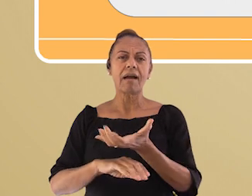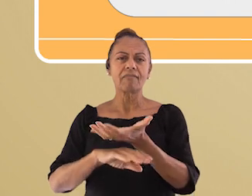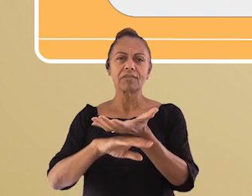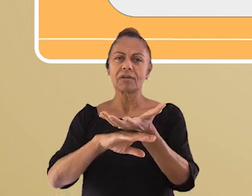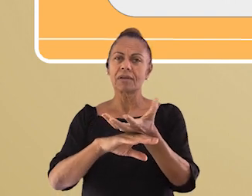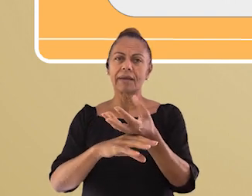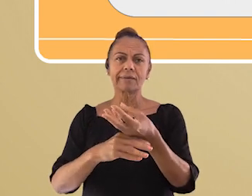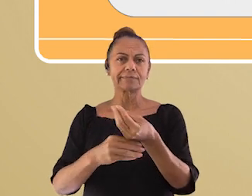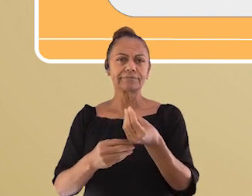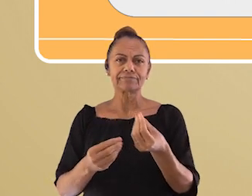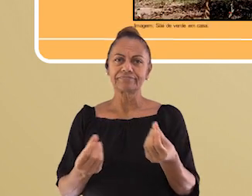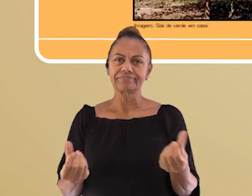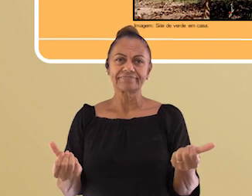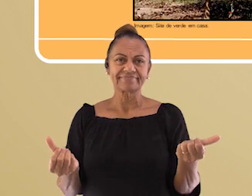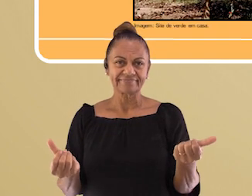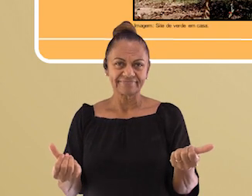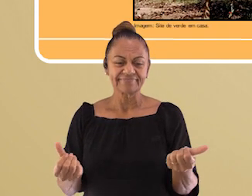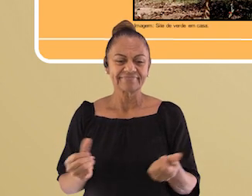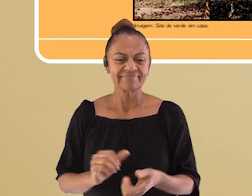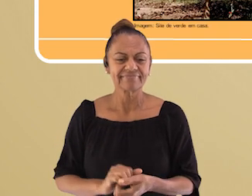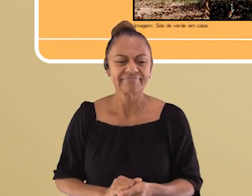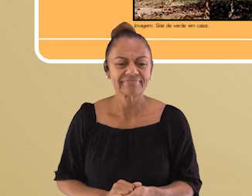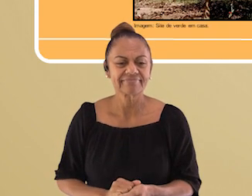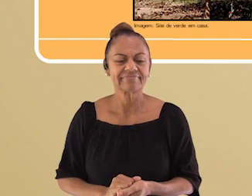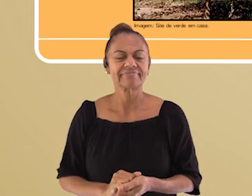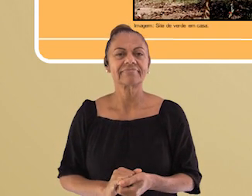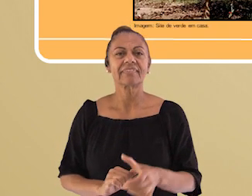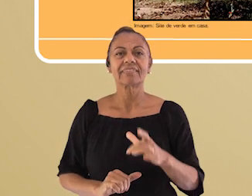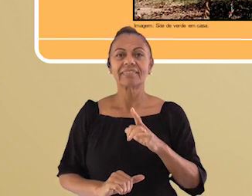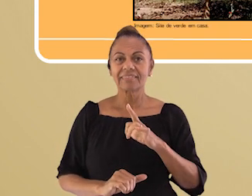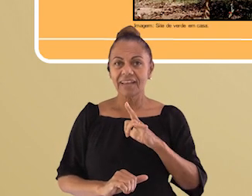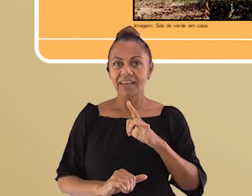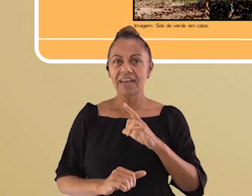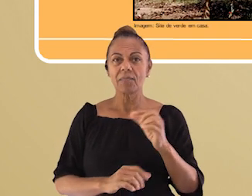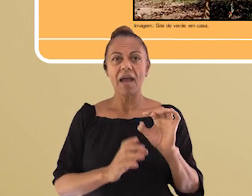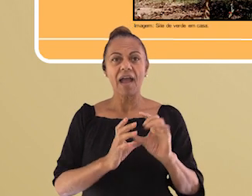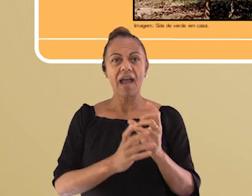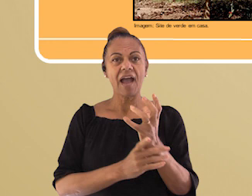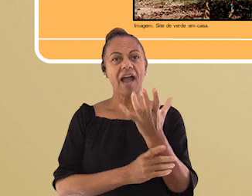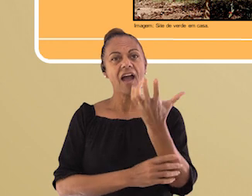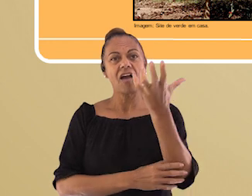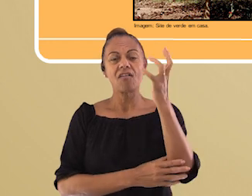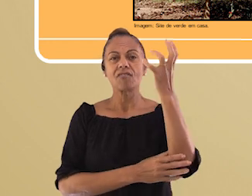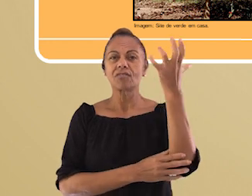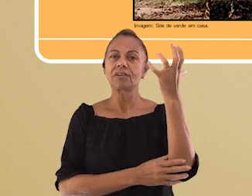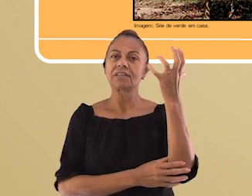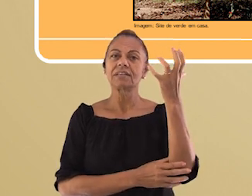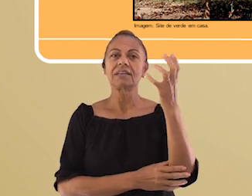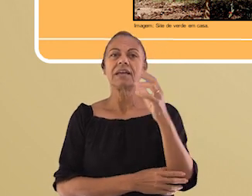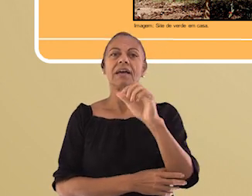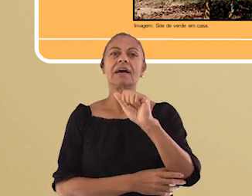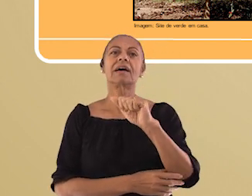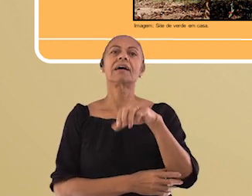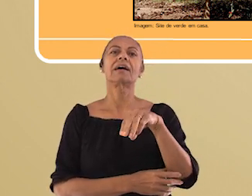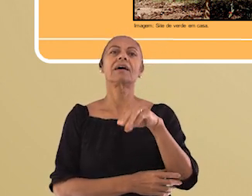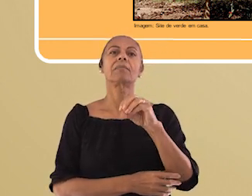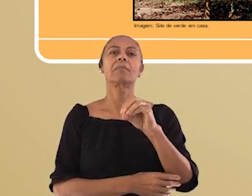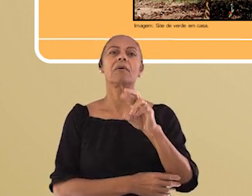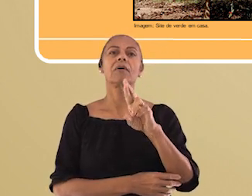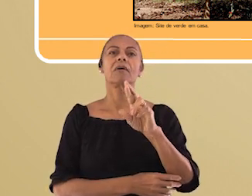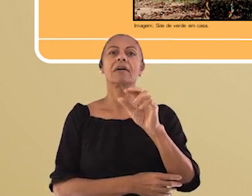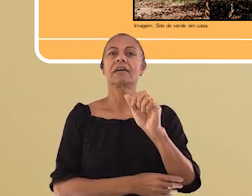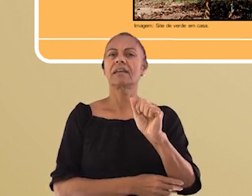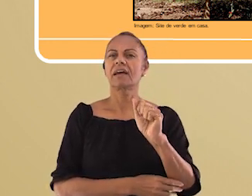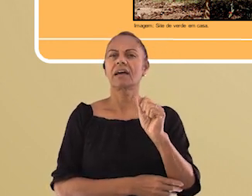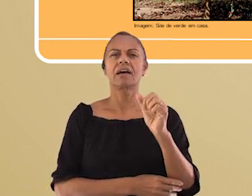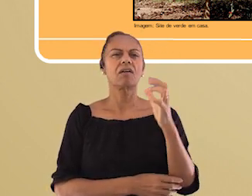planeta. A amoreira ou pé de amora é um exemplo de planta terrestre. Essa árvore